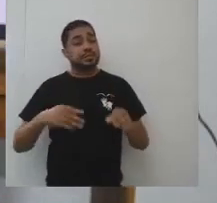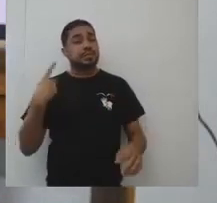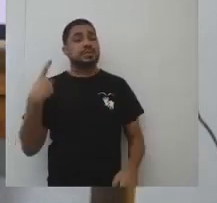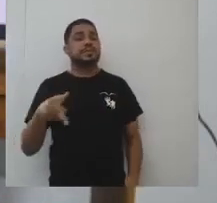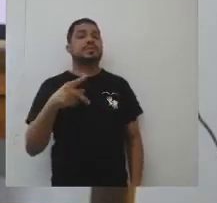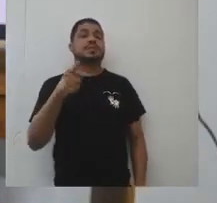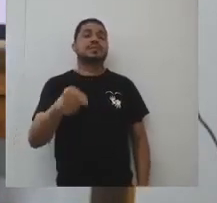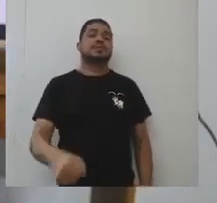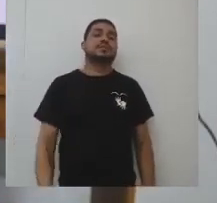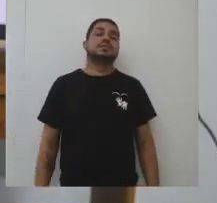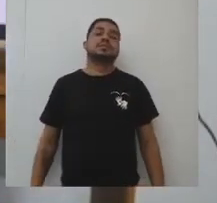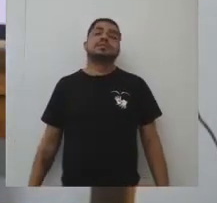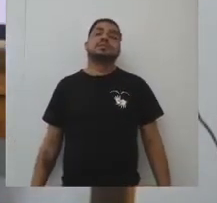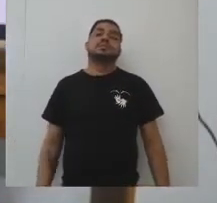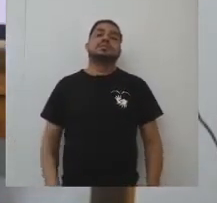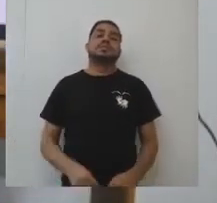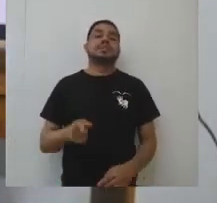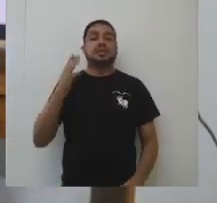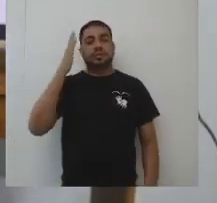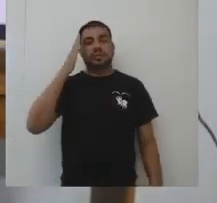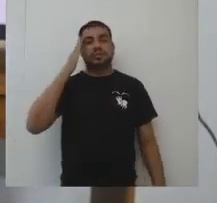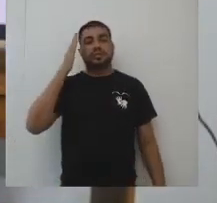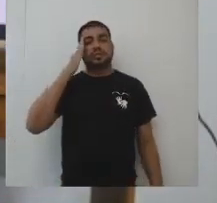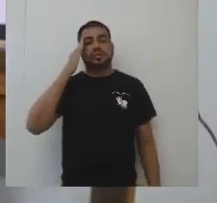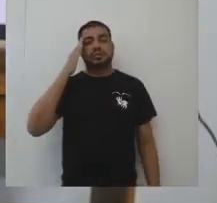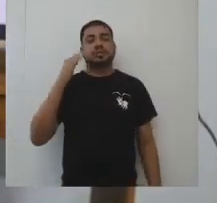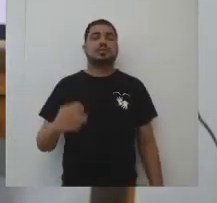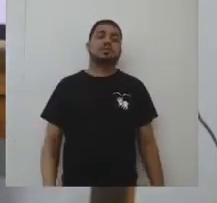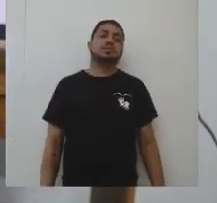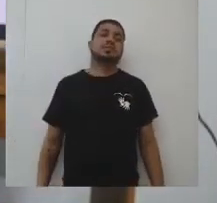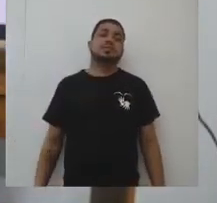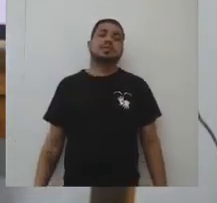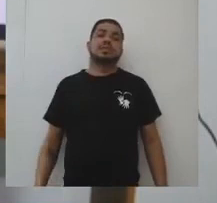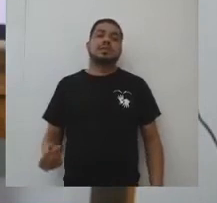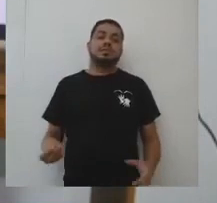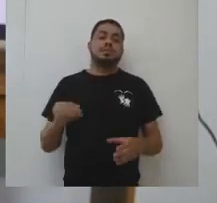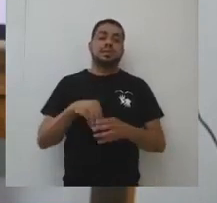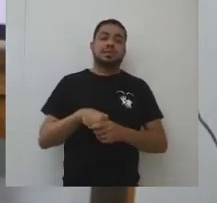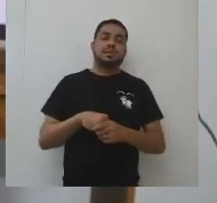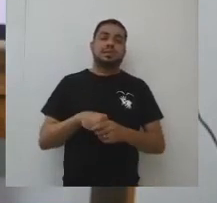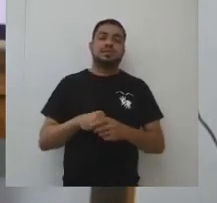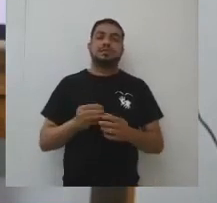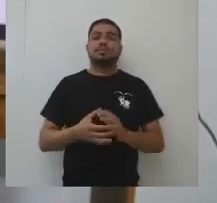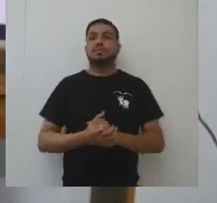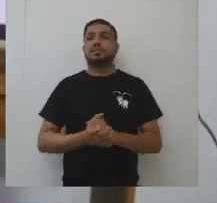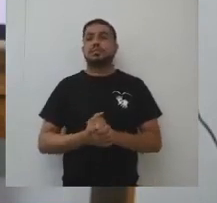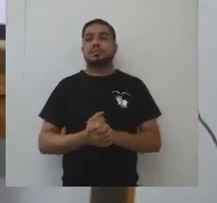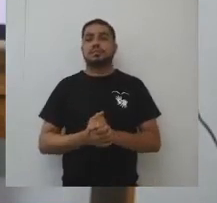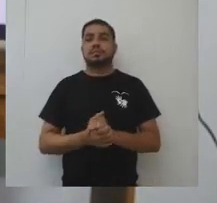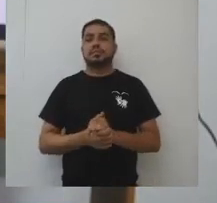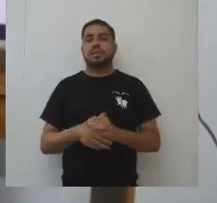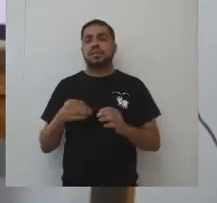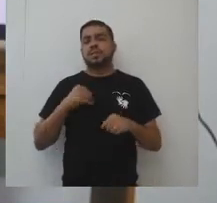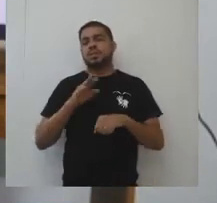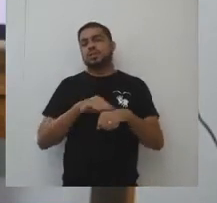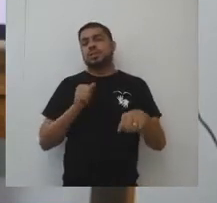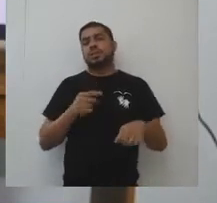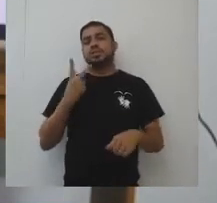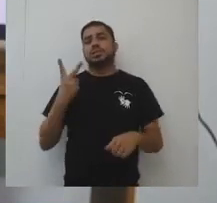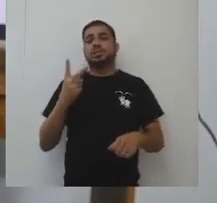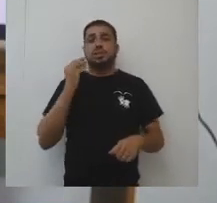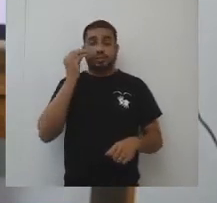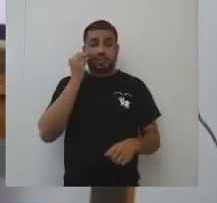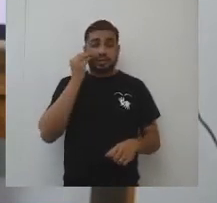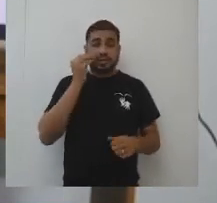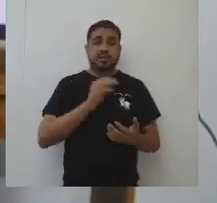vocês, para você entender assim a aplicação do campo elétrico. Eu chamei dois